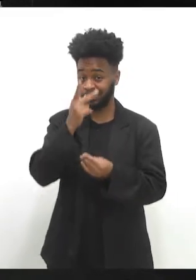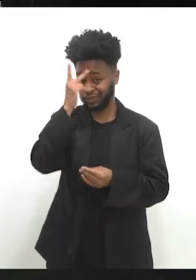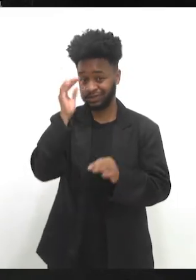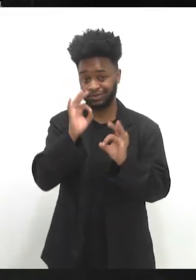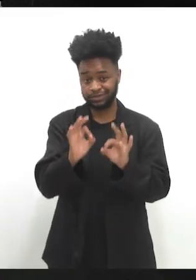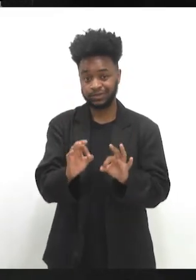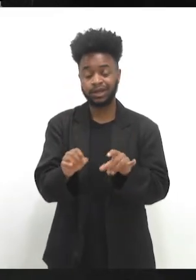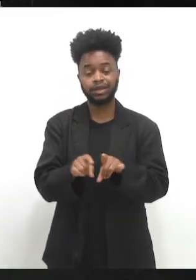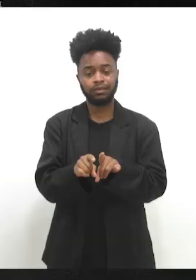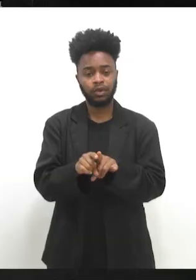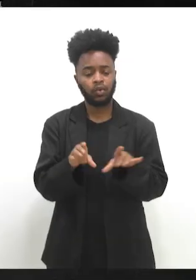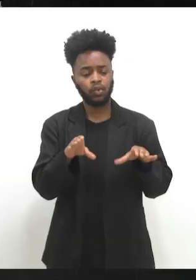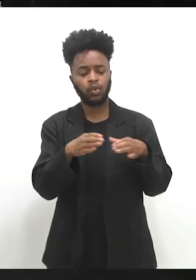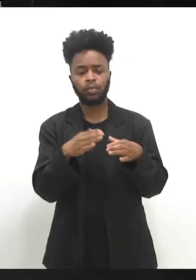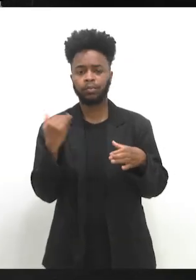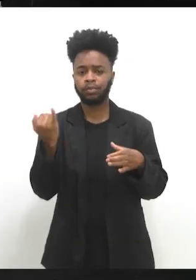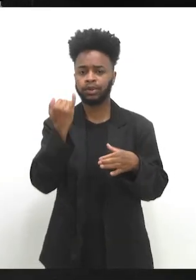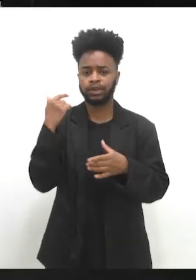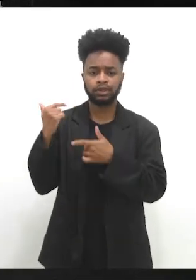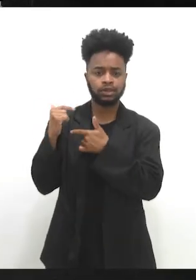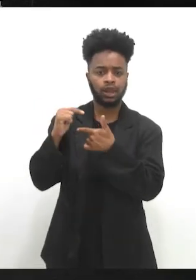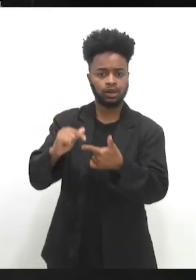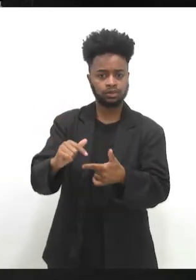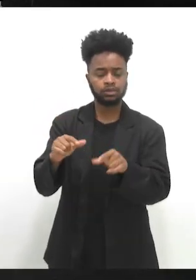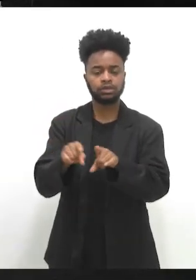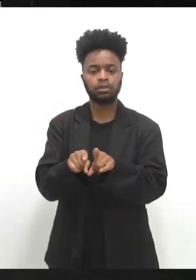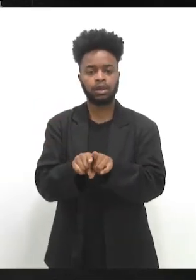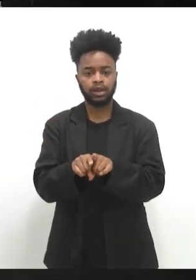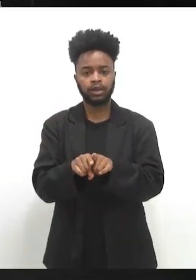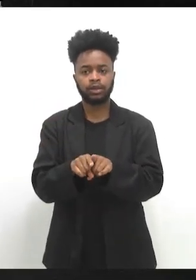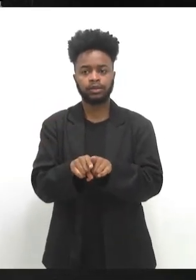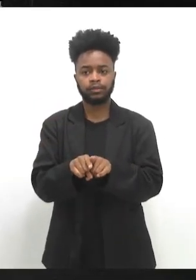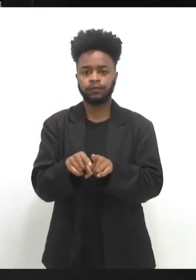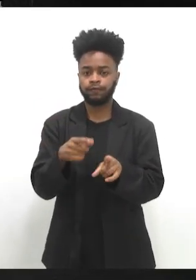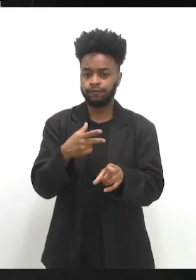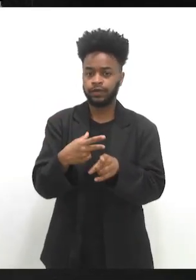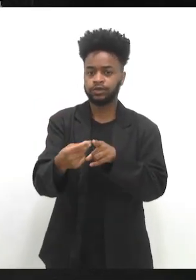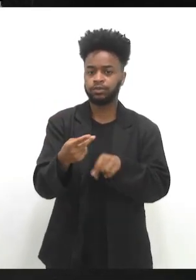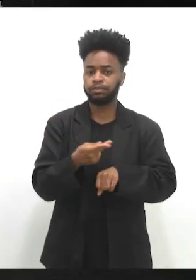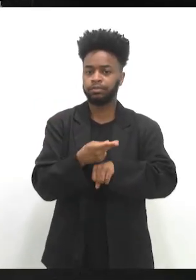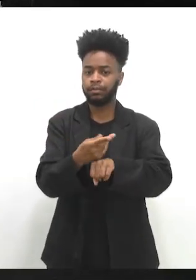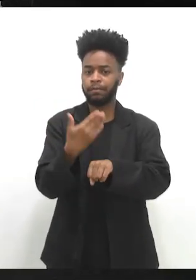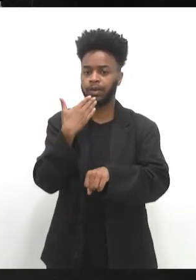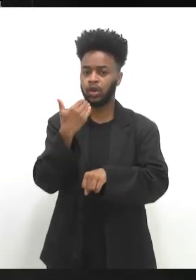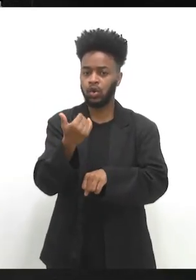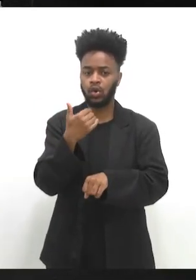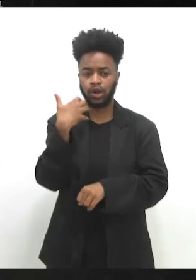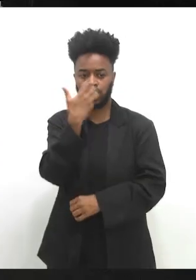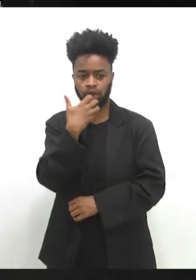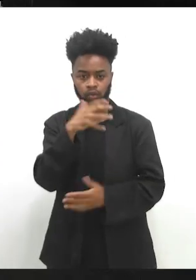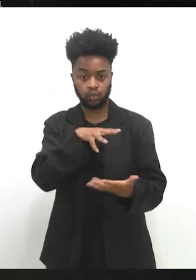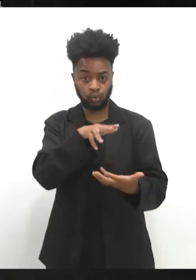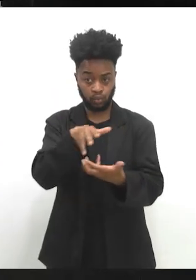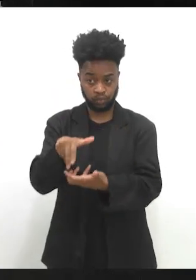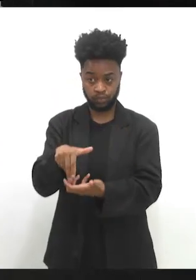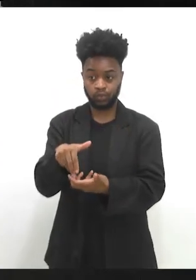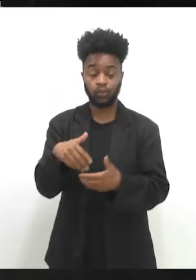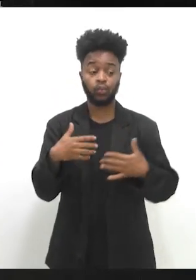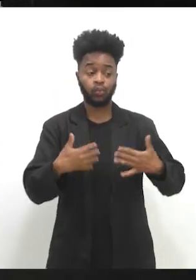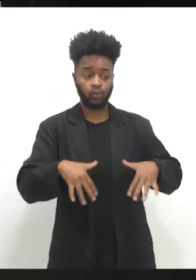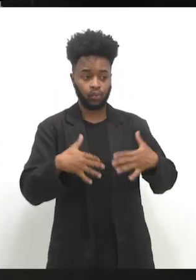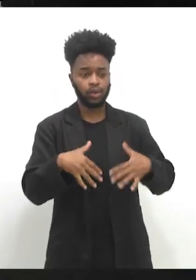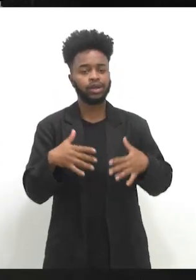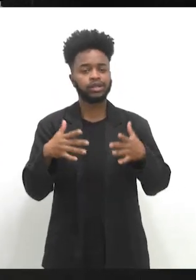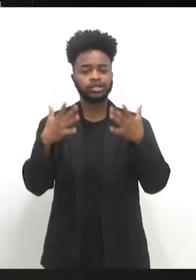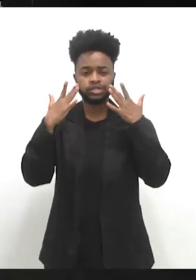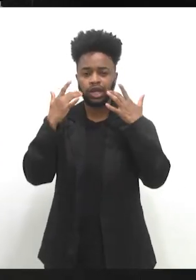É muita gente E é um coro mesmo. muito importante, é um coro de tradição, foi eleito... pelo Opera News, o melhor coro do mundo, assim, um dos 5 melhores coros